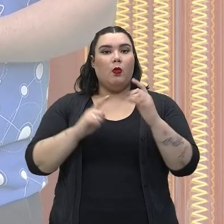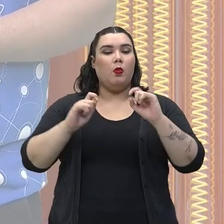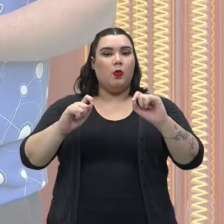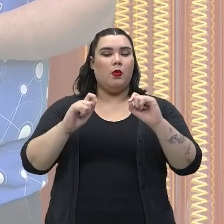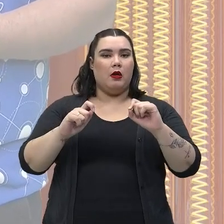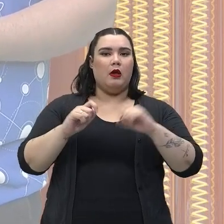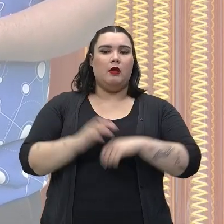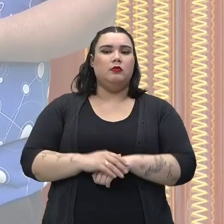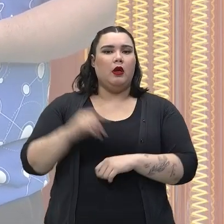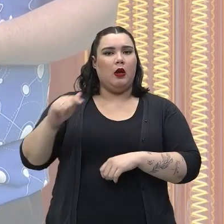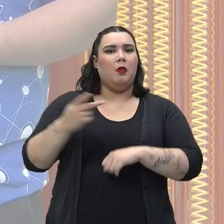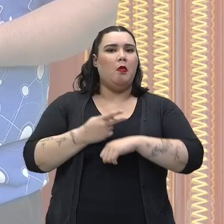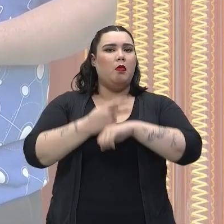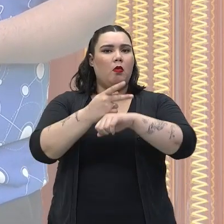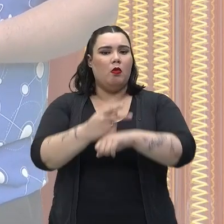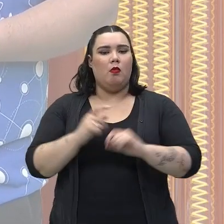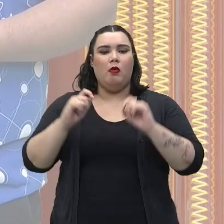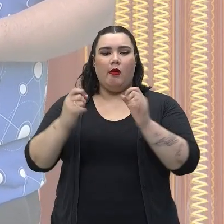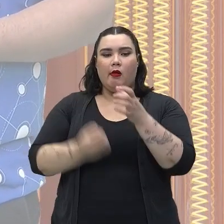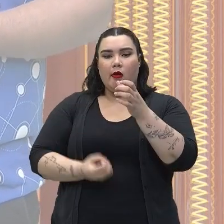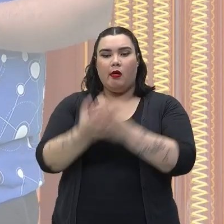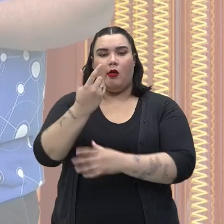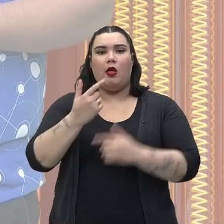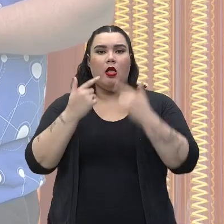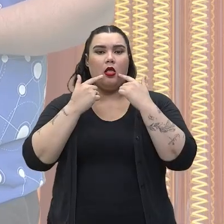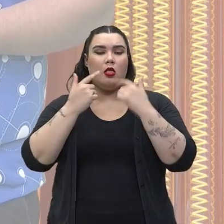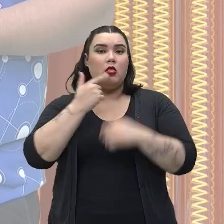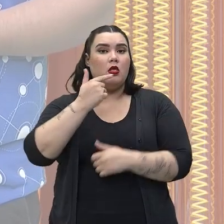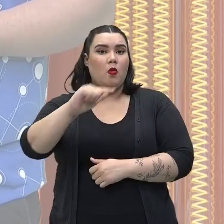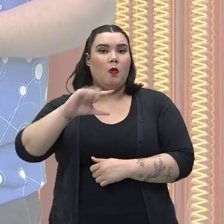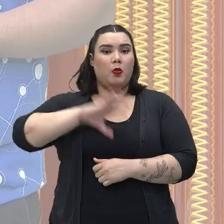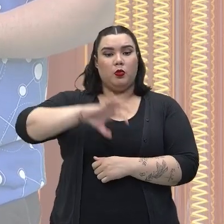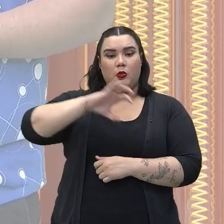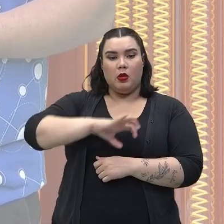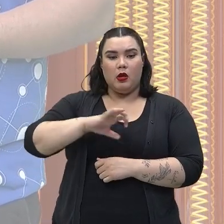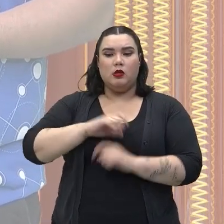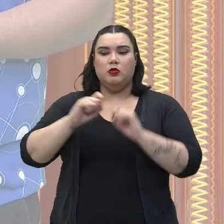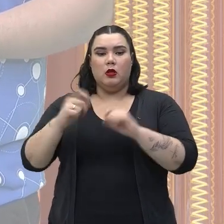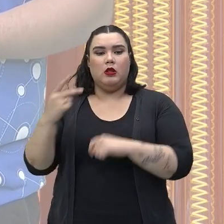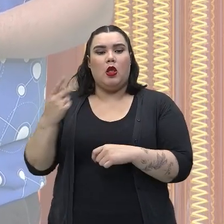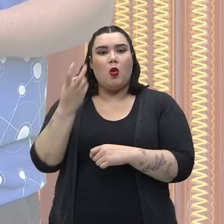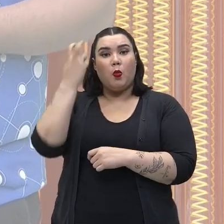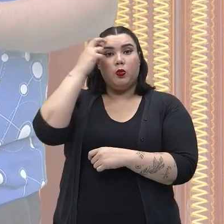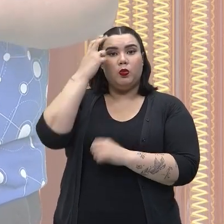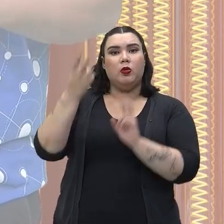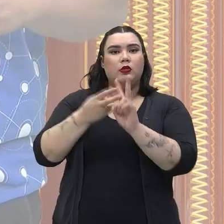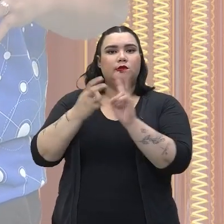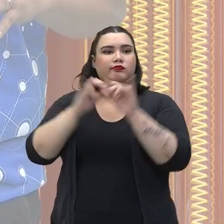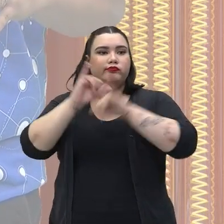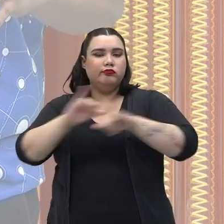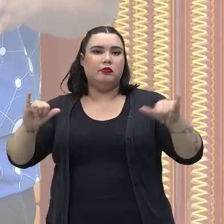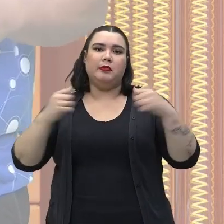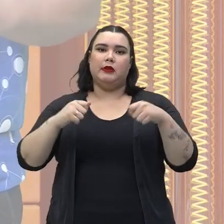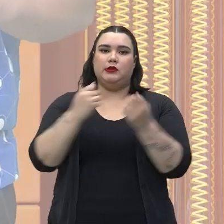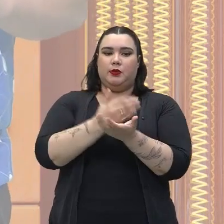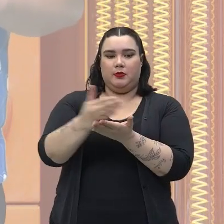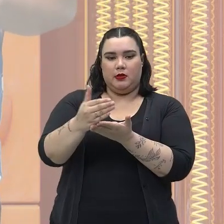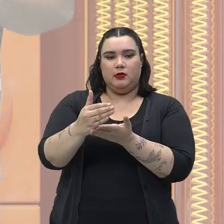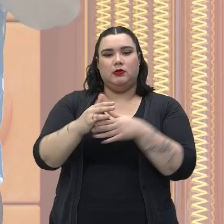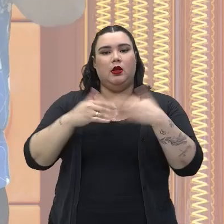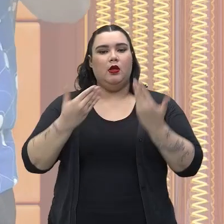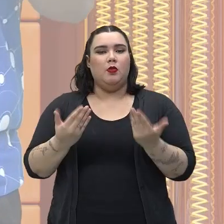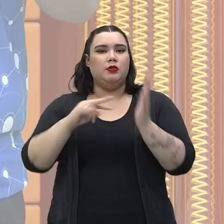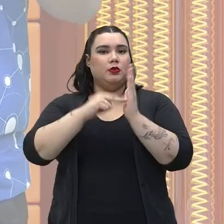ou seja, imposição da língua portuguesa, costumes e valores da sociedade colonial. Então, nesse momento, nós vamos ter os indígenas